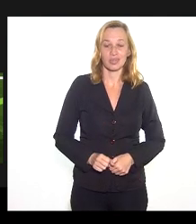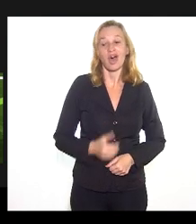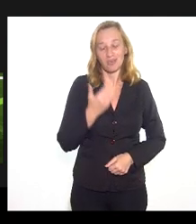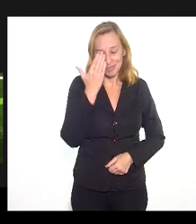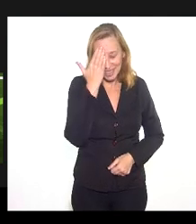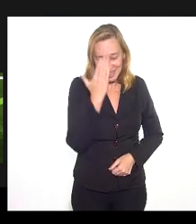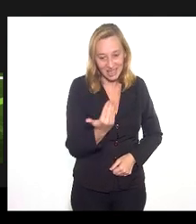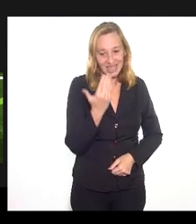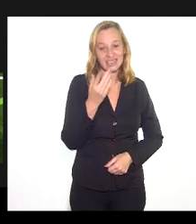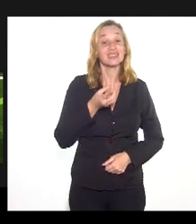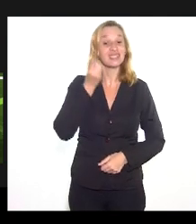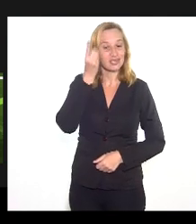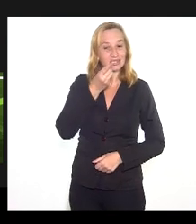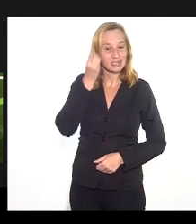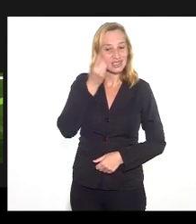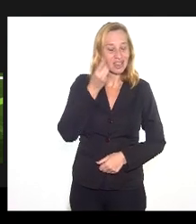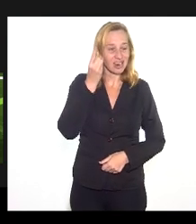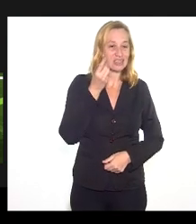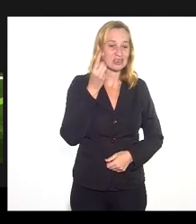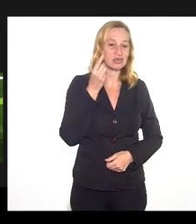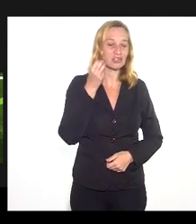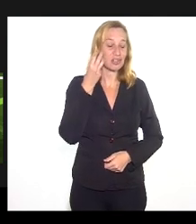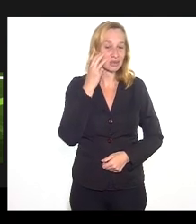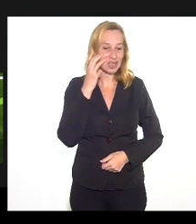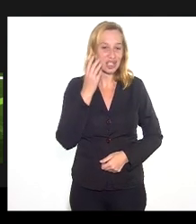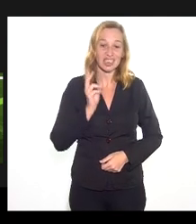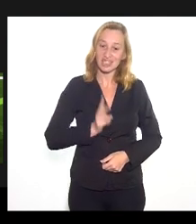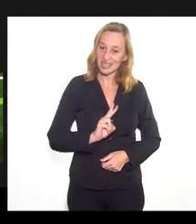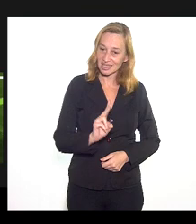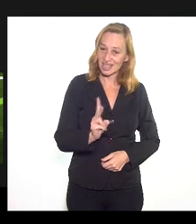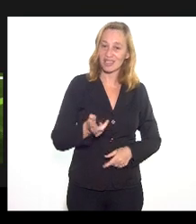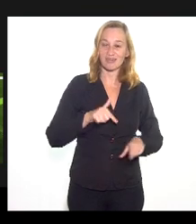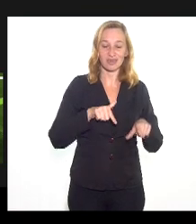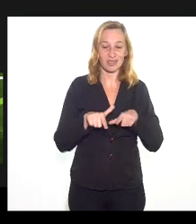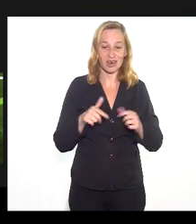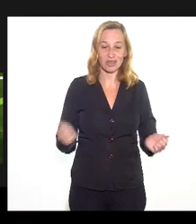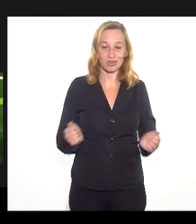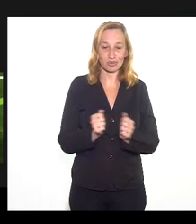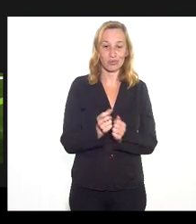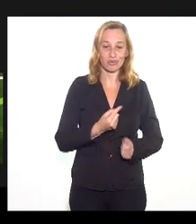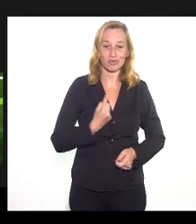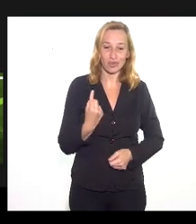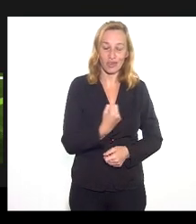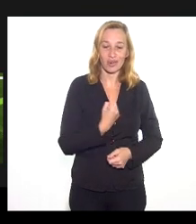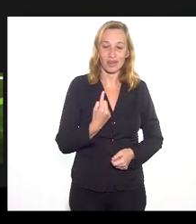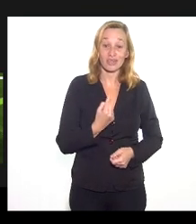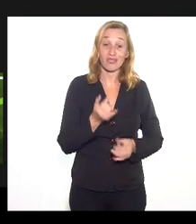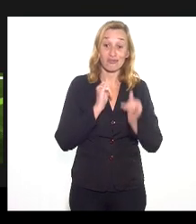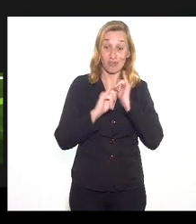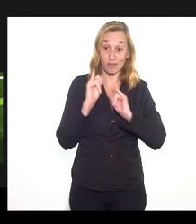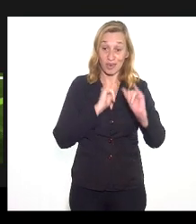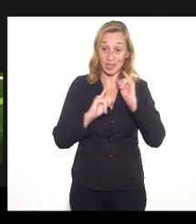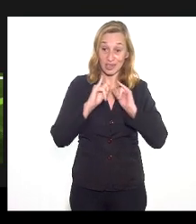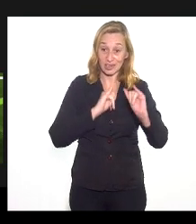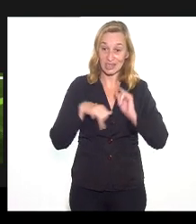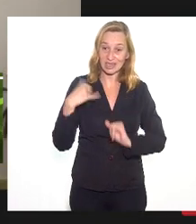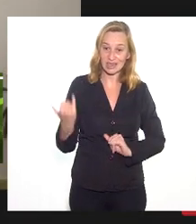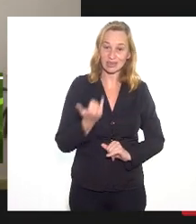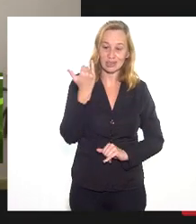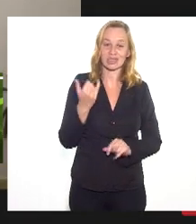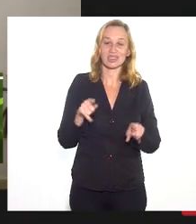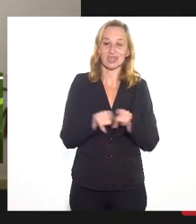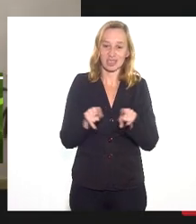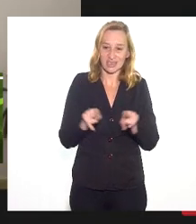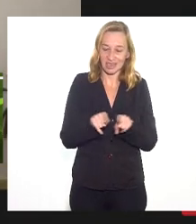Muito obrigada, deputado Valdec Carneiro, sempre atuante, trazendo aí informações importantes também